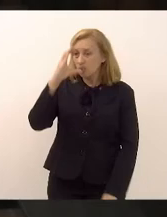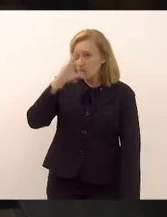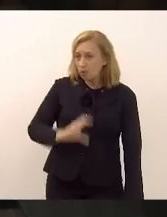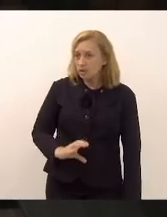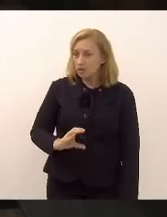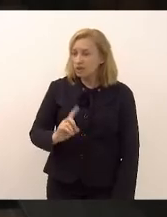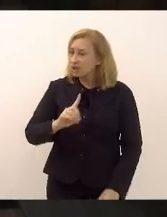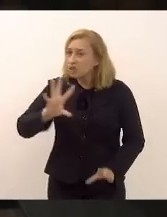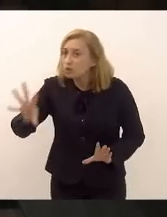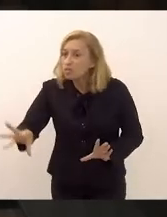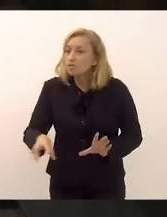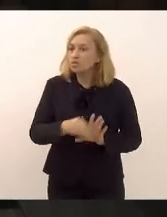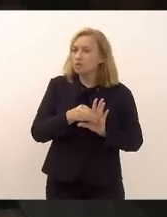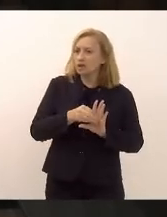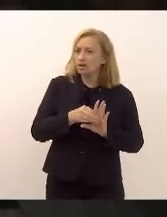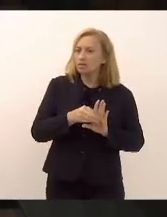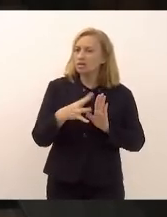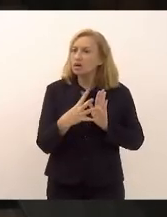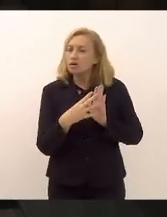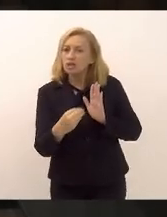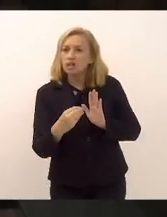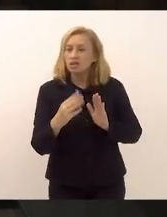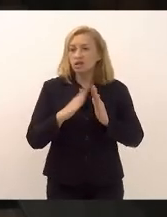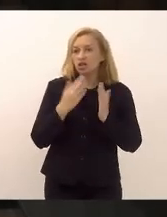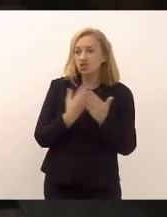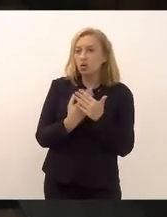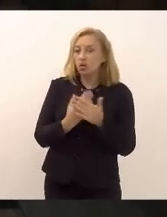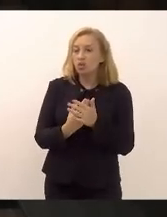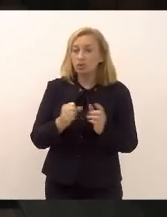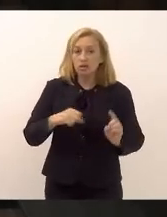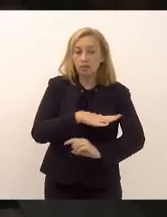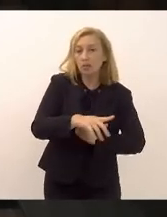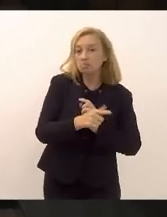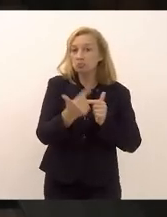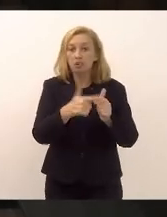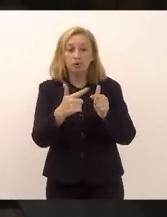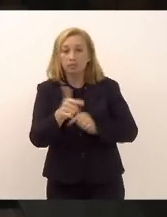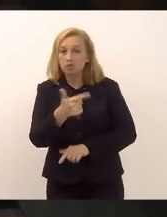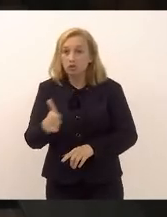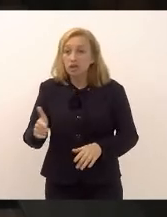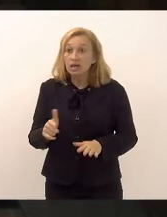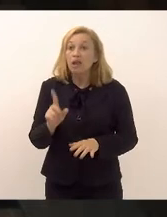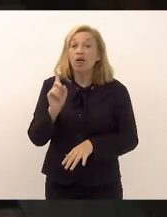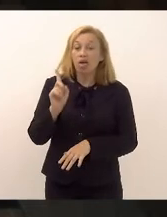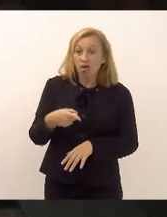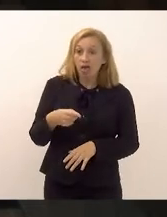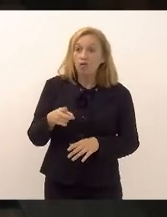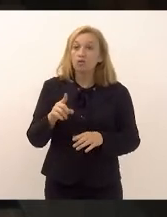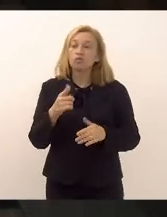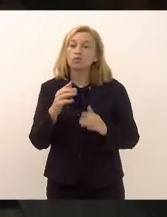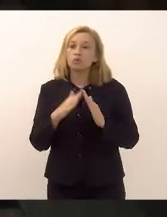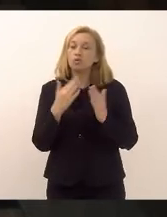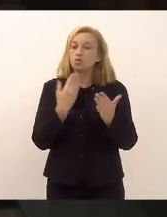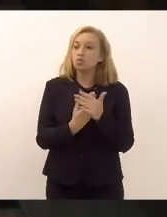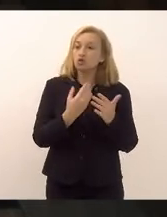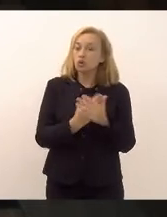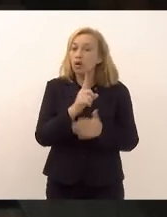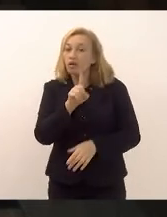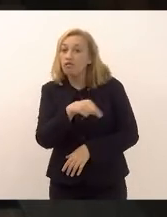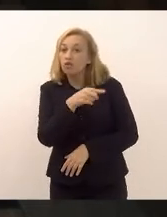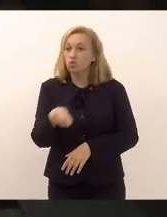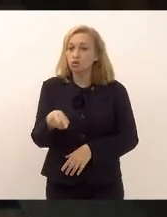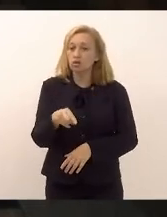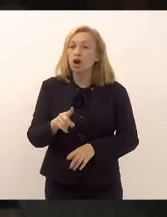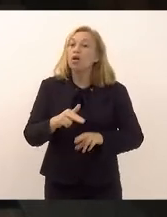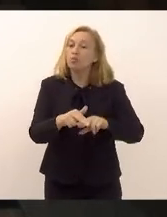enquadra no modelo da escola, embora socialmente não tenha problema nenhum. Isso é fazer uma escola excludente.